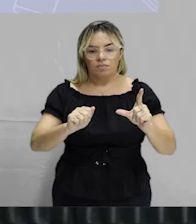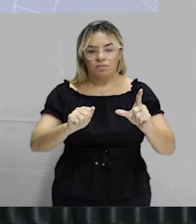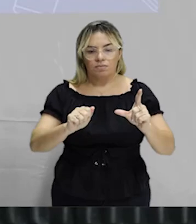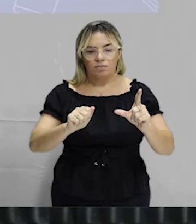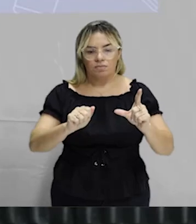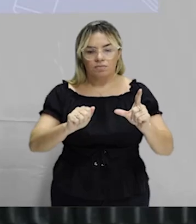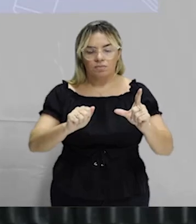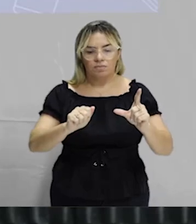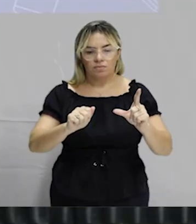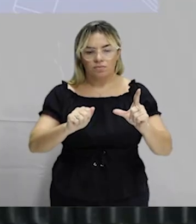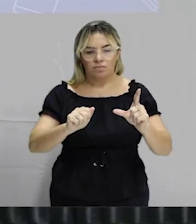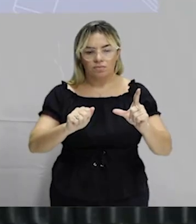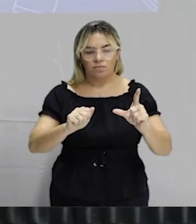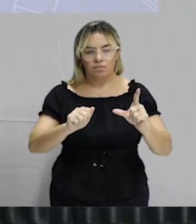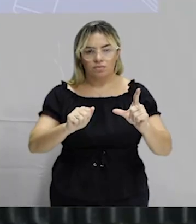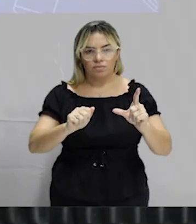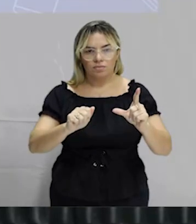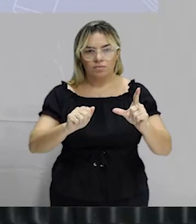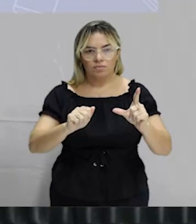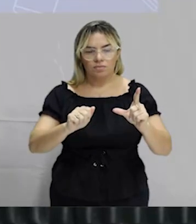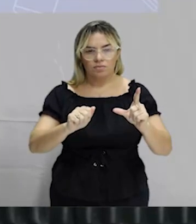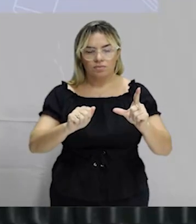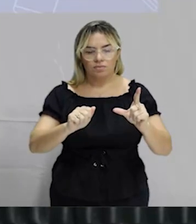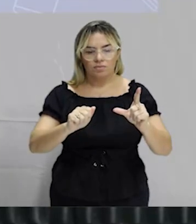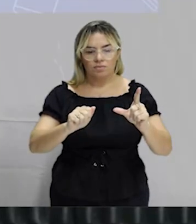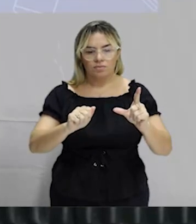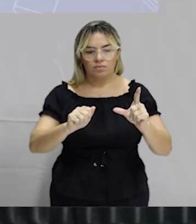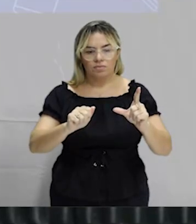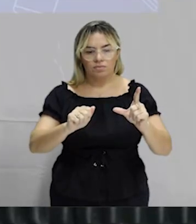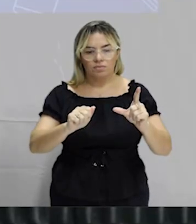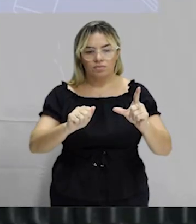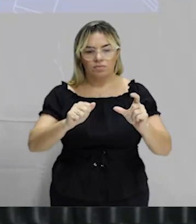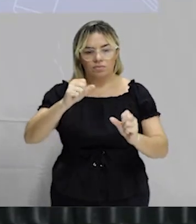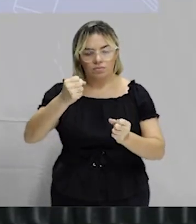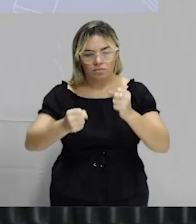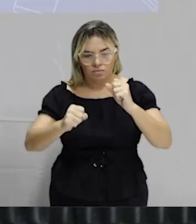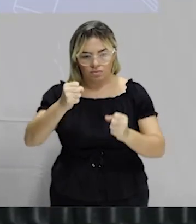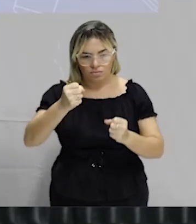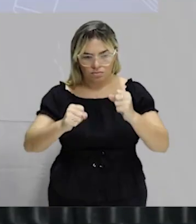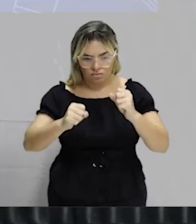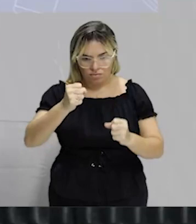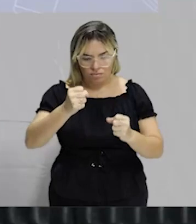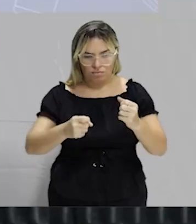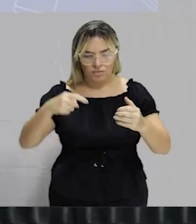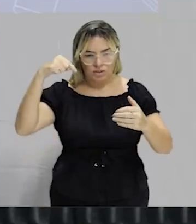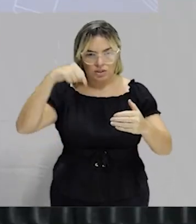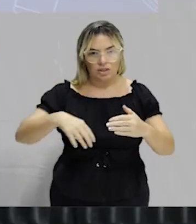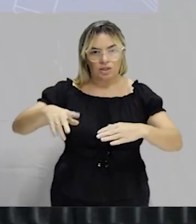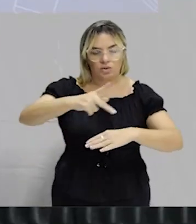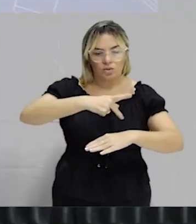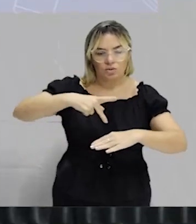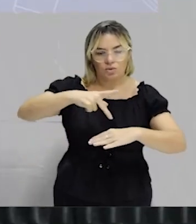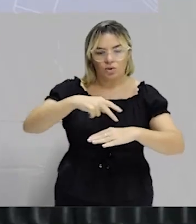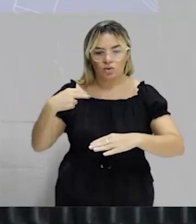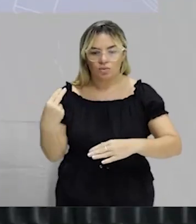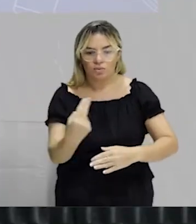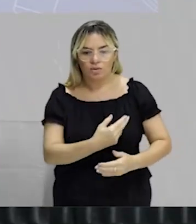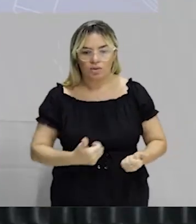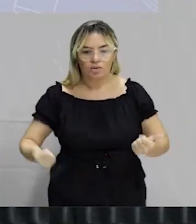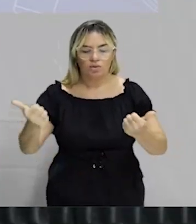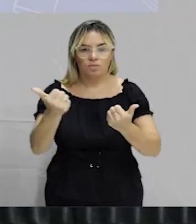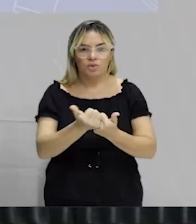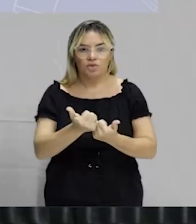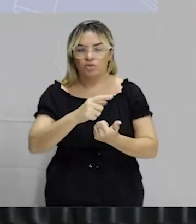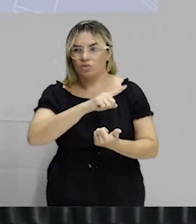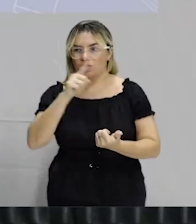para substituir as importações. Industrialização interna para substituir as importações. Letra A. Vamos olhar